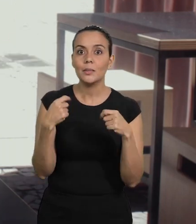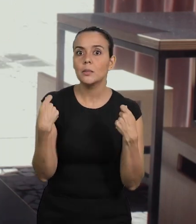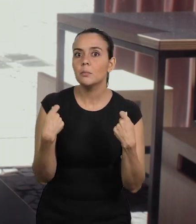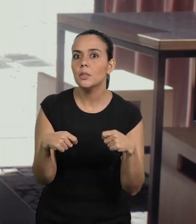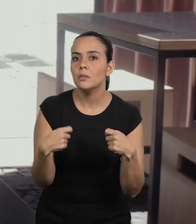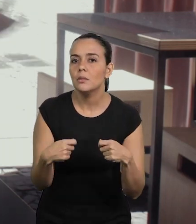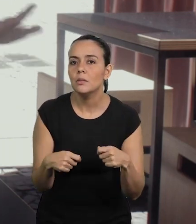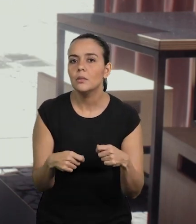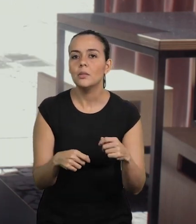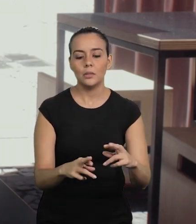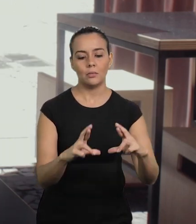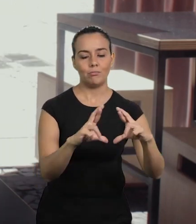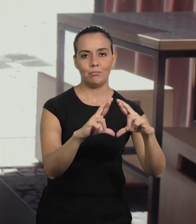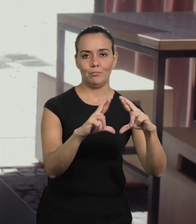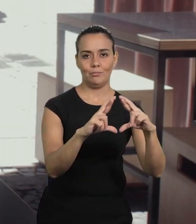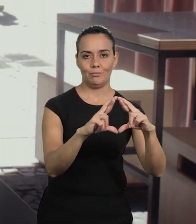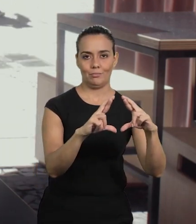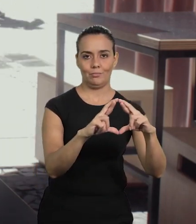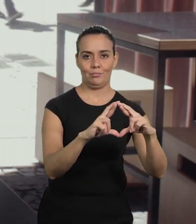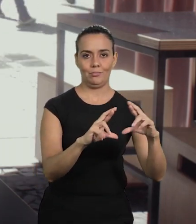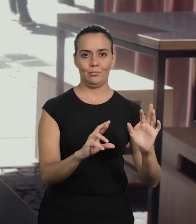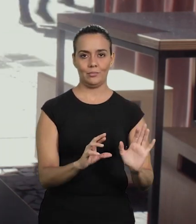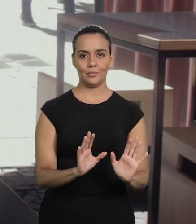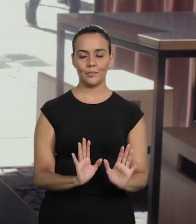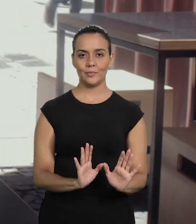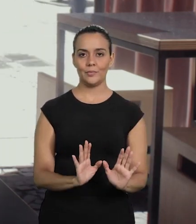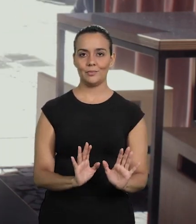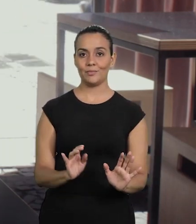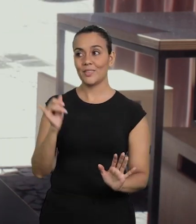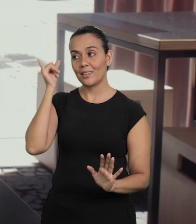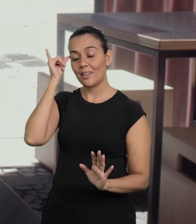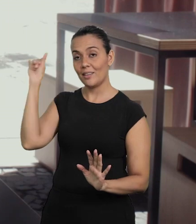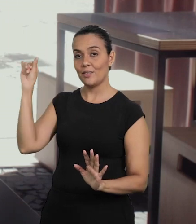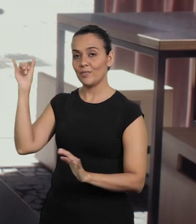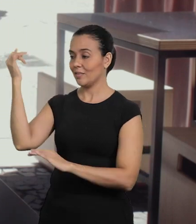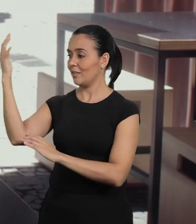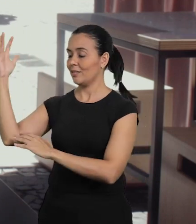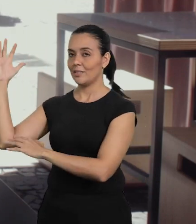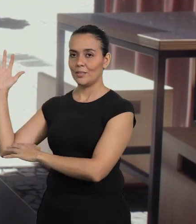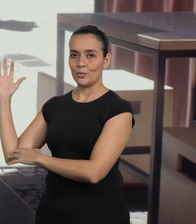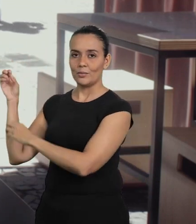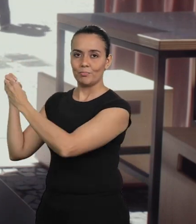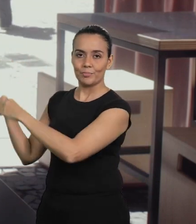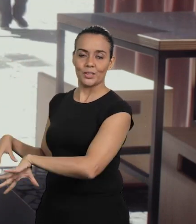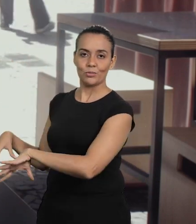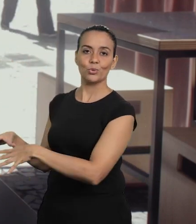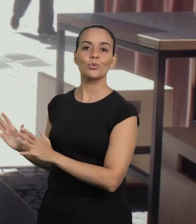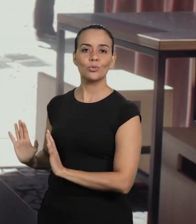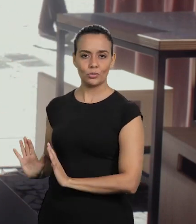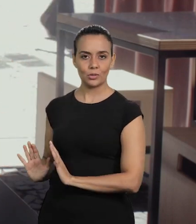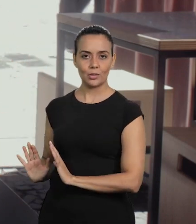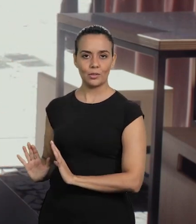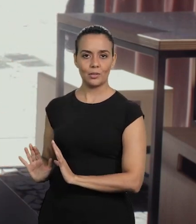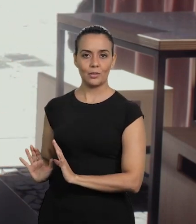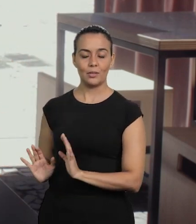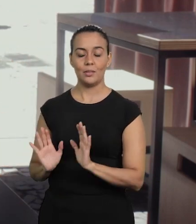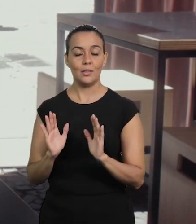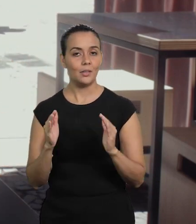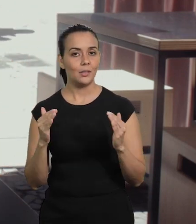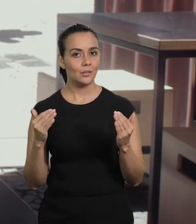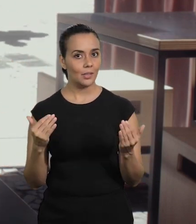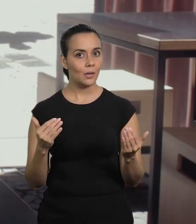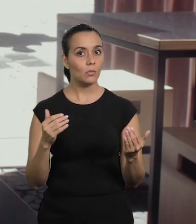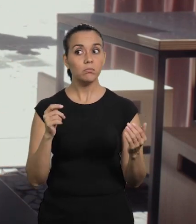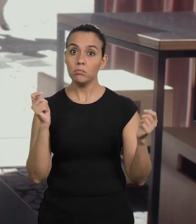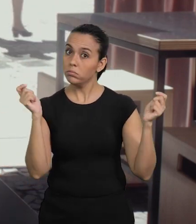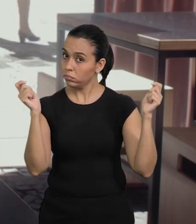retire novos materiais, né? Esse extrativismo não exista ou seja diminuto, né? Isso é